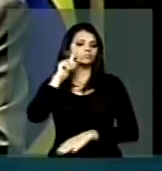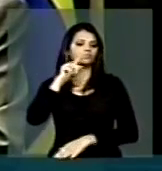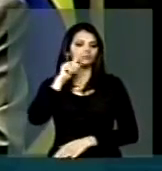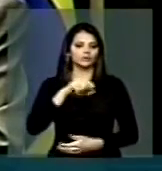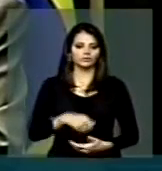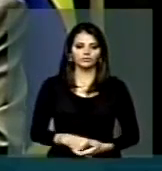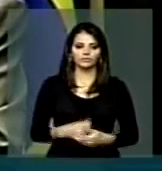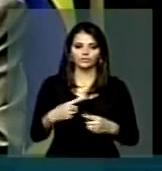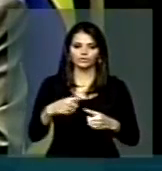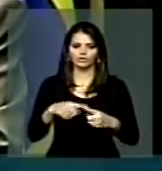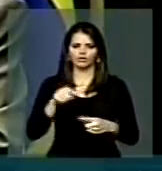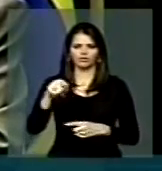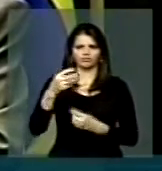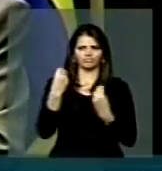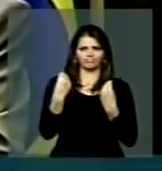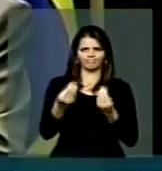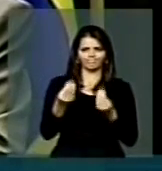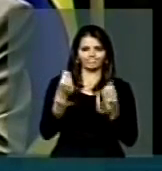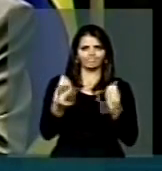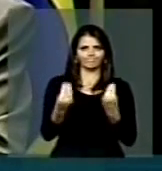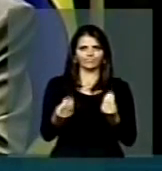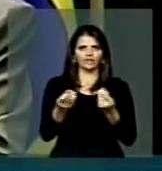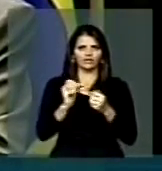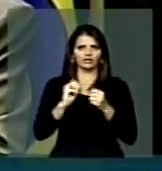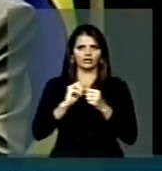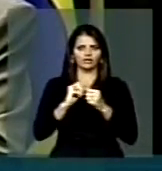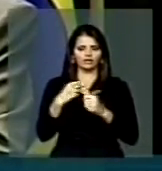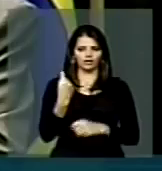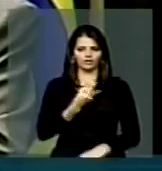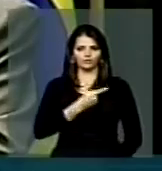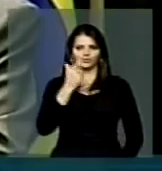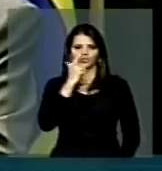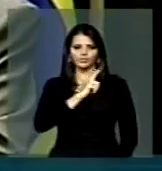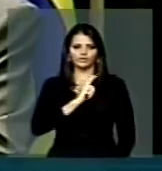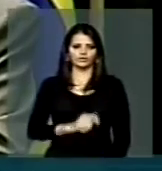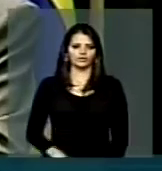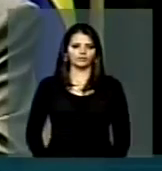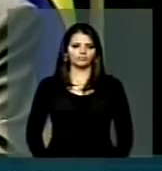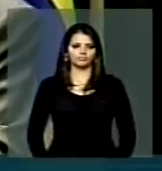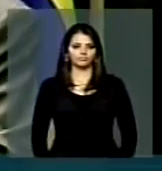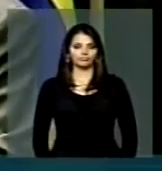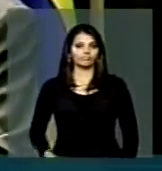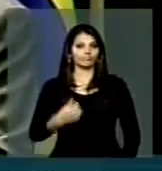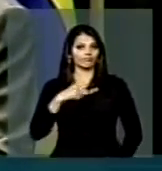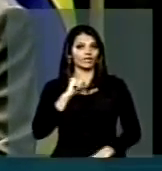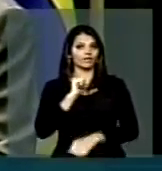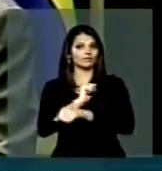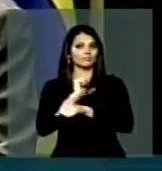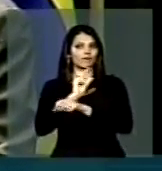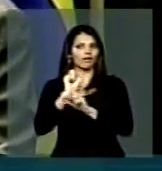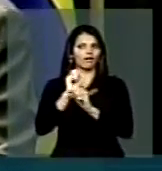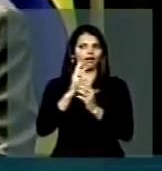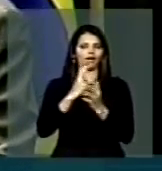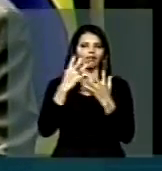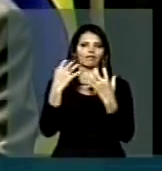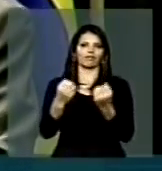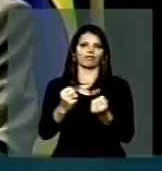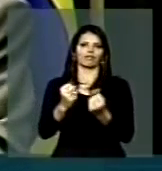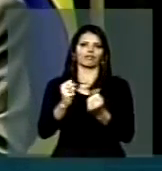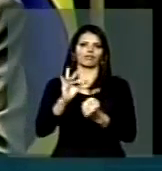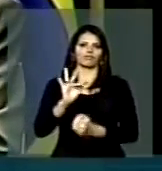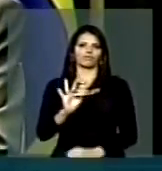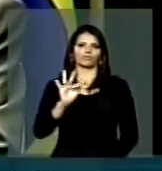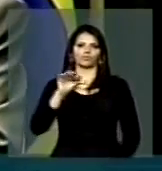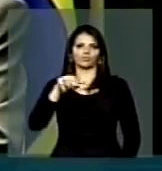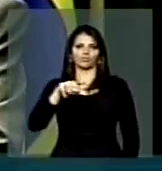porque ele não via condições de nós termos a nossa perspectiva aceita pelo Fundo Monetário.